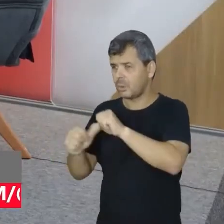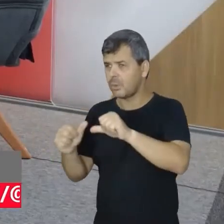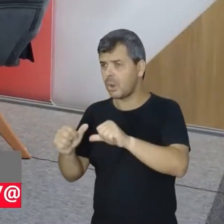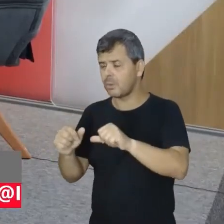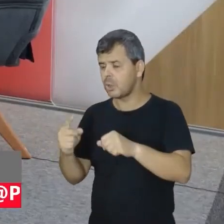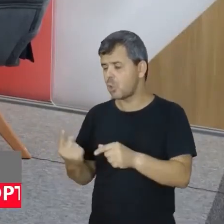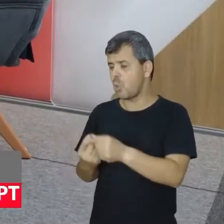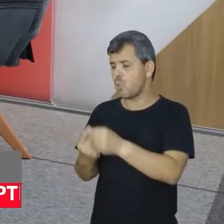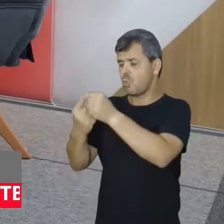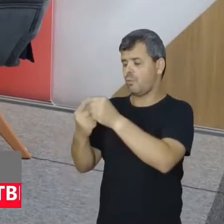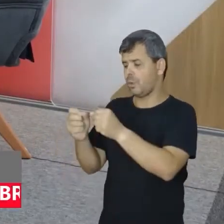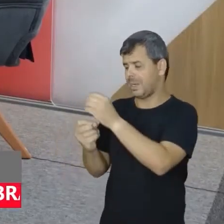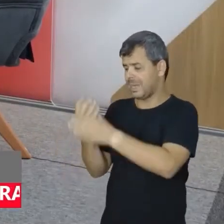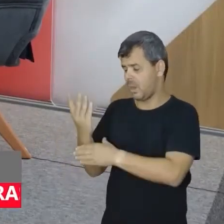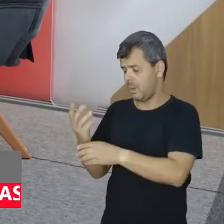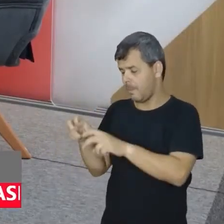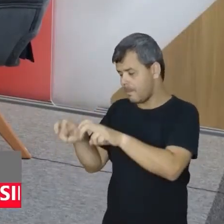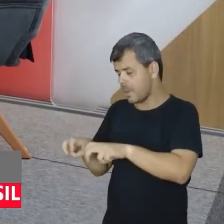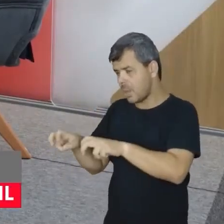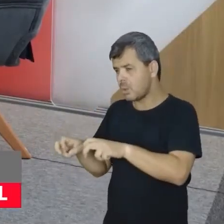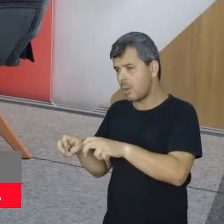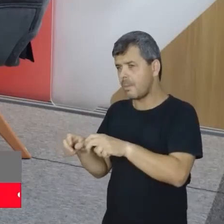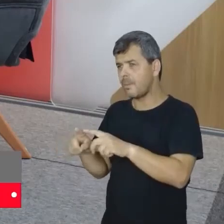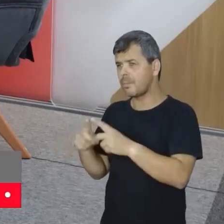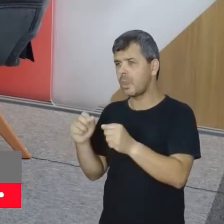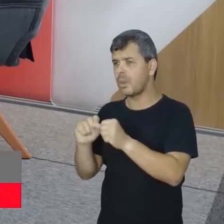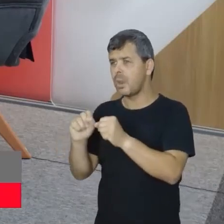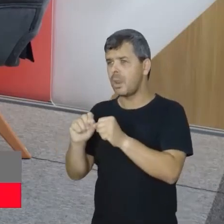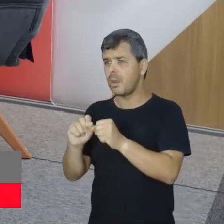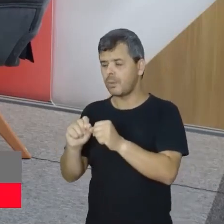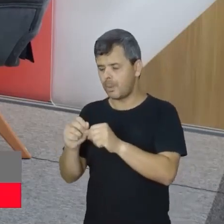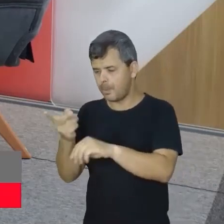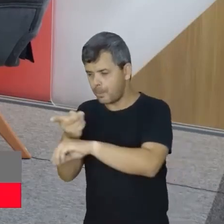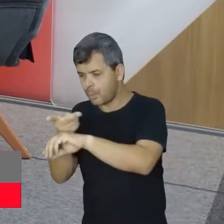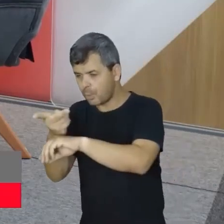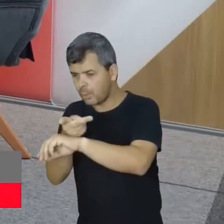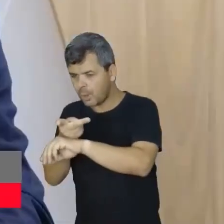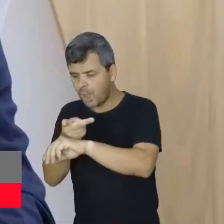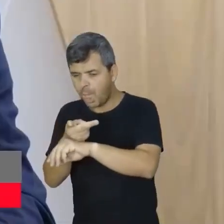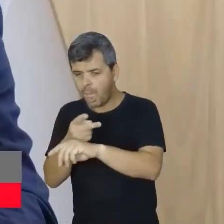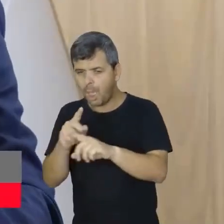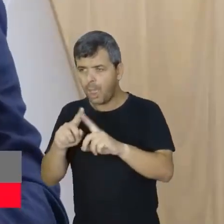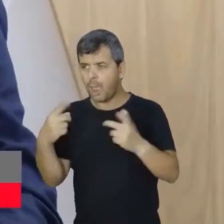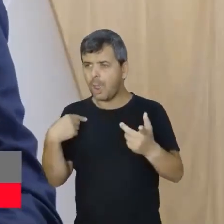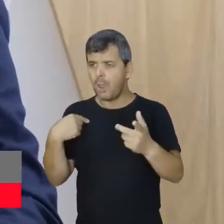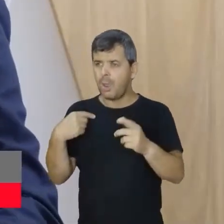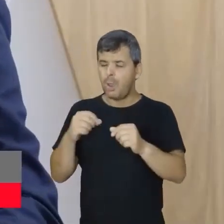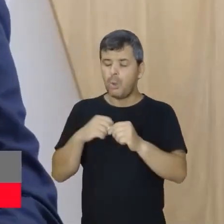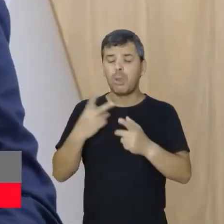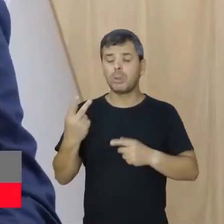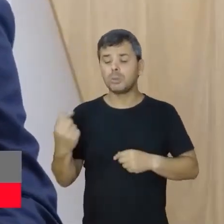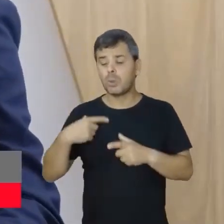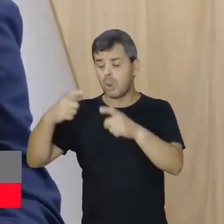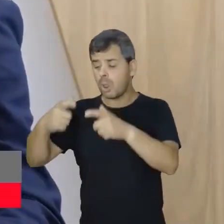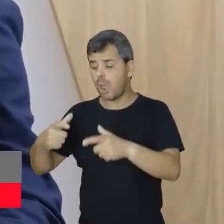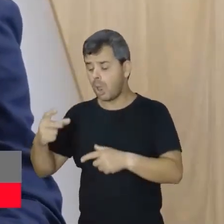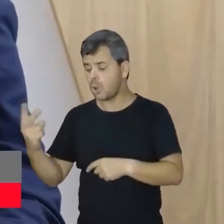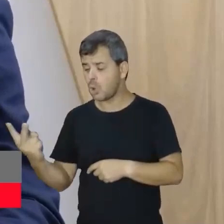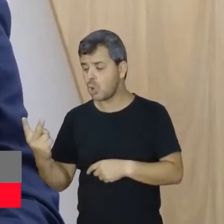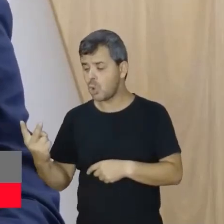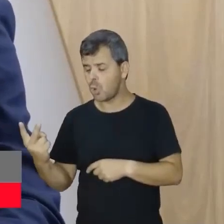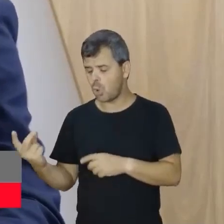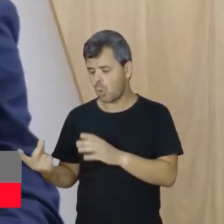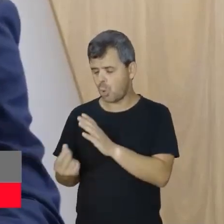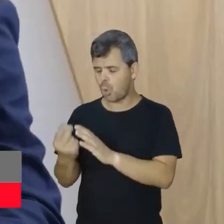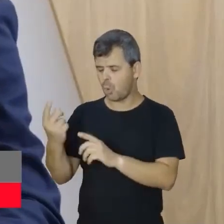monocultura de exportação, porque o agricultor corretamente, ele vai buscar viabilidade econômica, vai buscar onde está dando lucro. E migrou para a